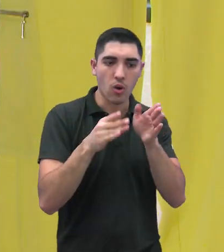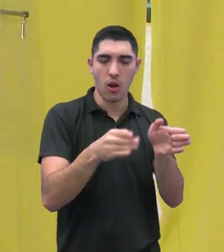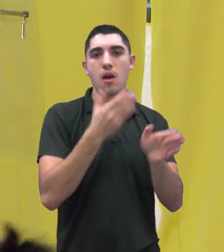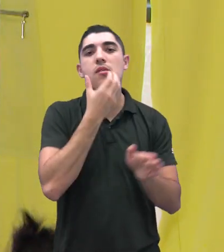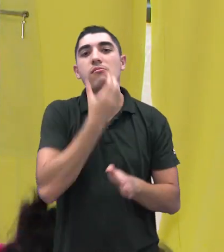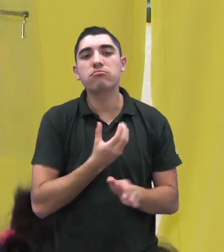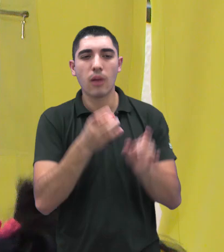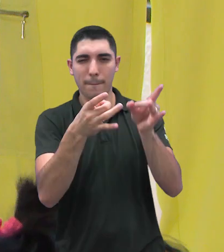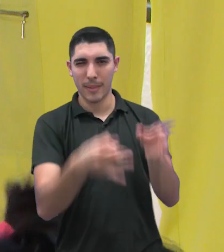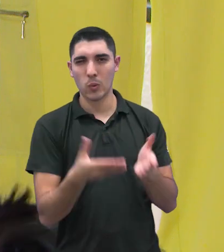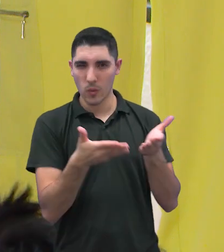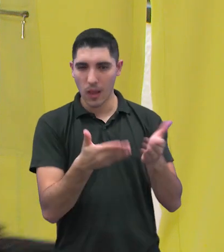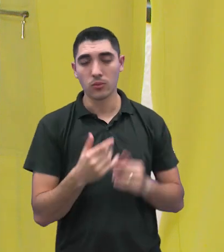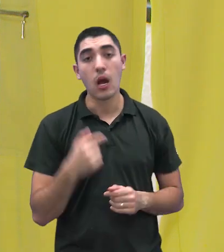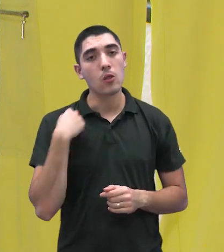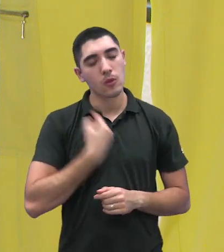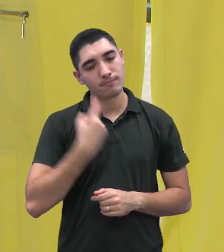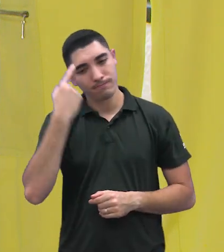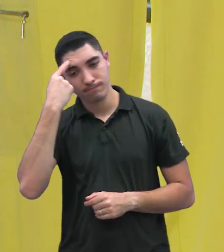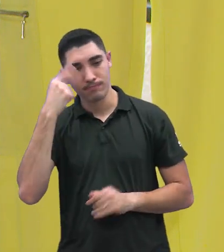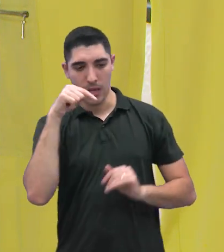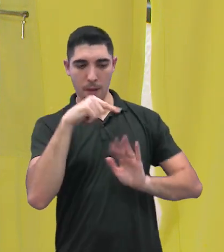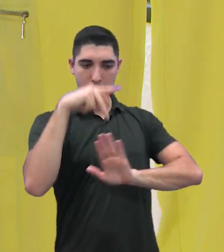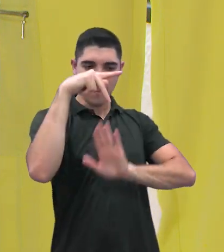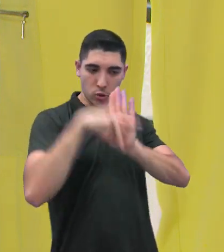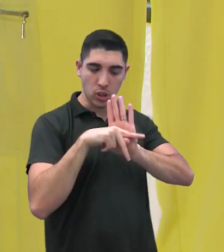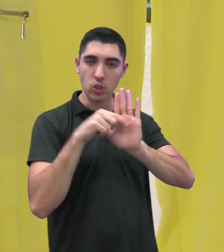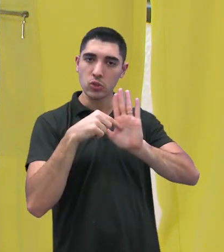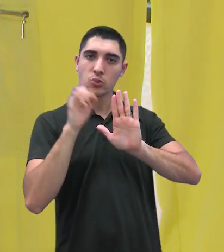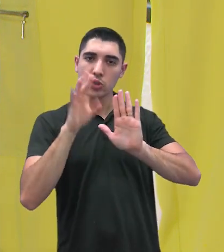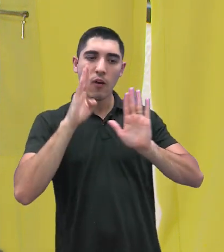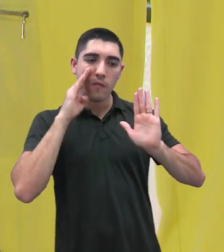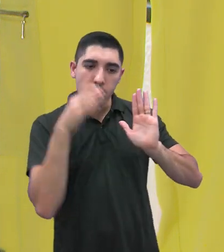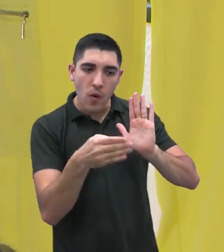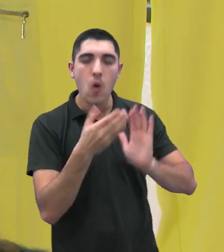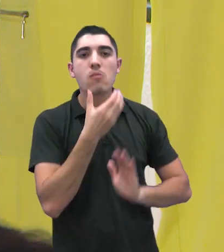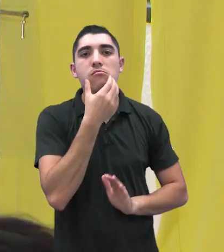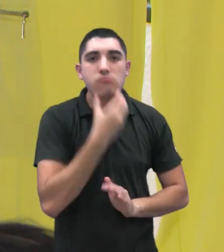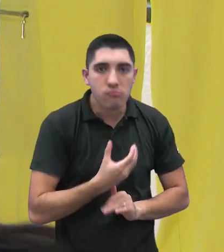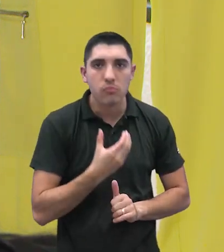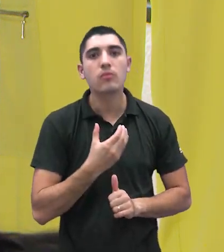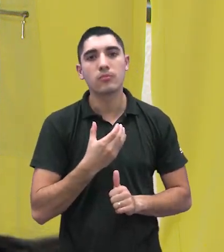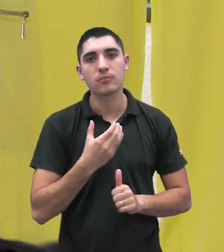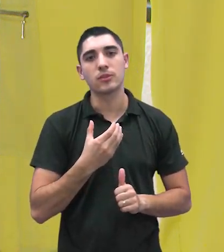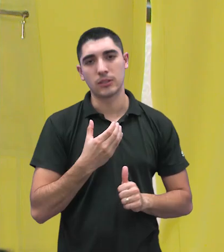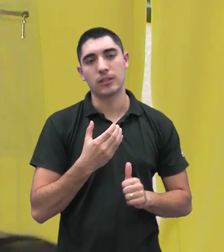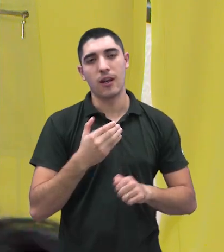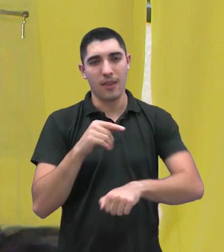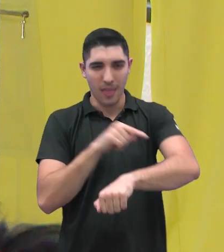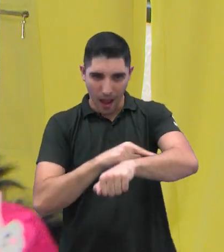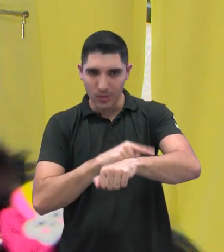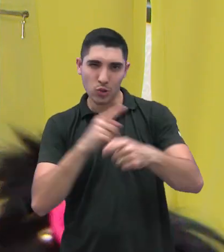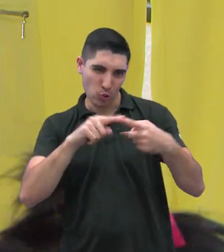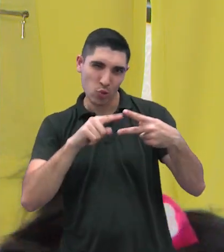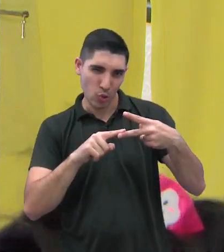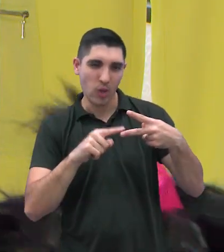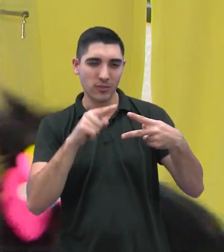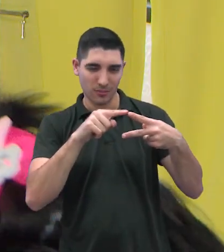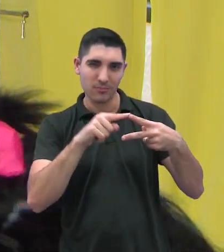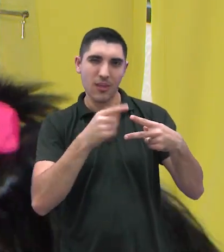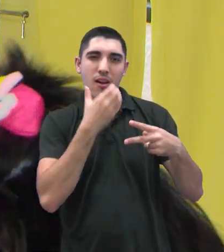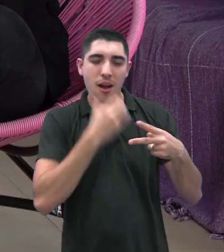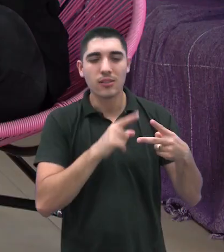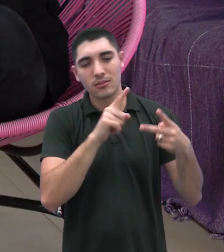e Lhasas. Por conta disso, a gente pegou o nosso projeto e focou nessas duas raças, né? Que hoje são